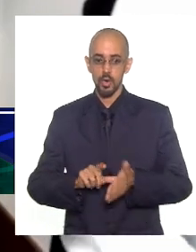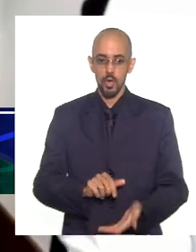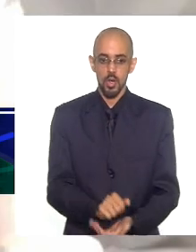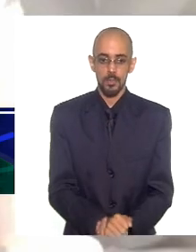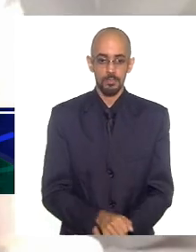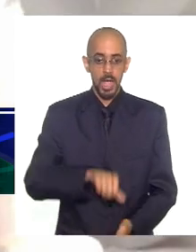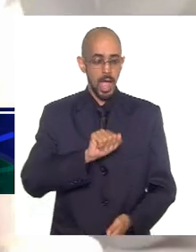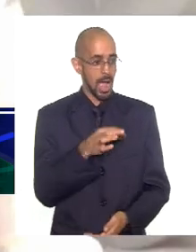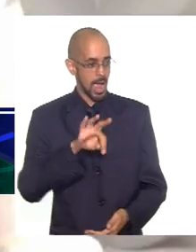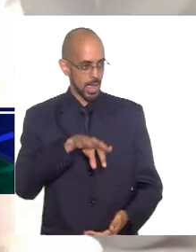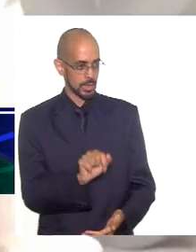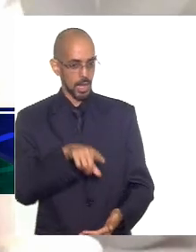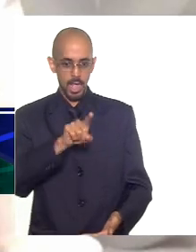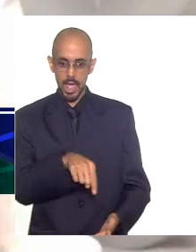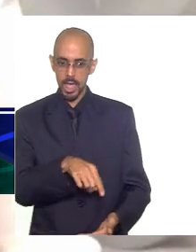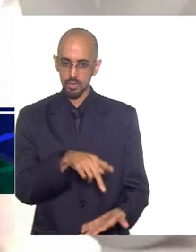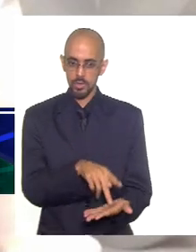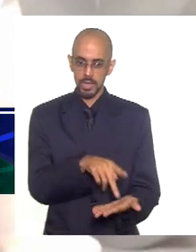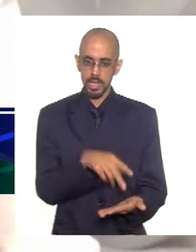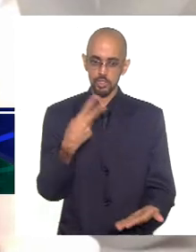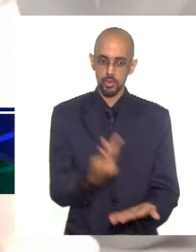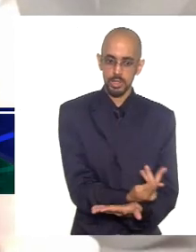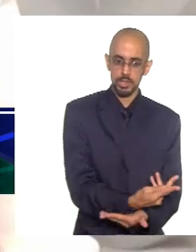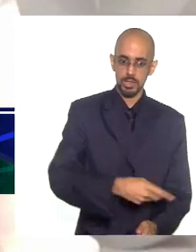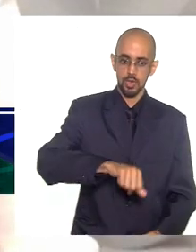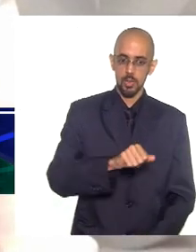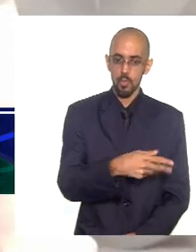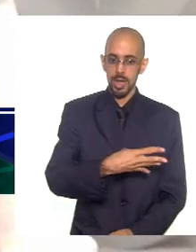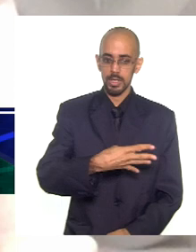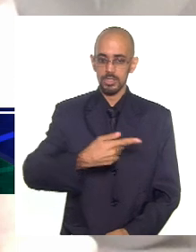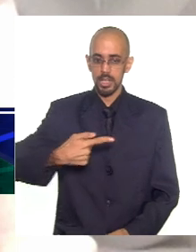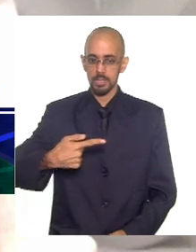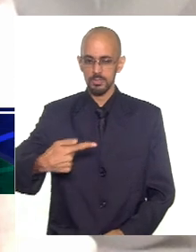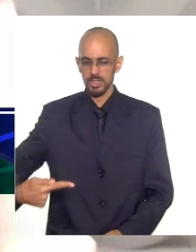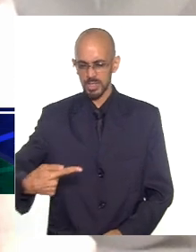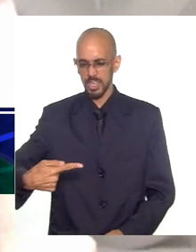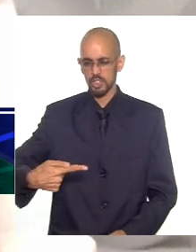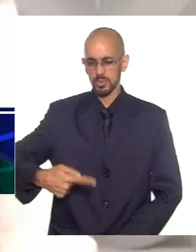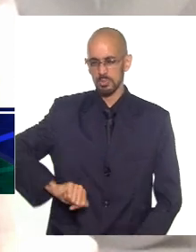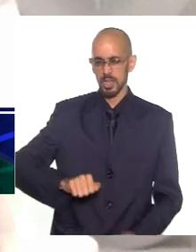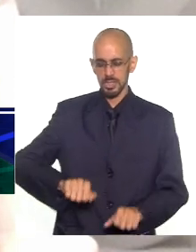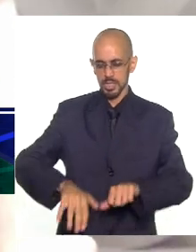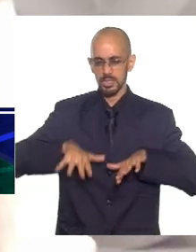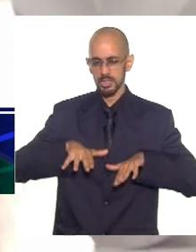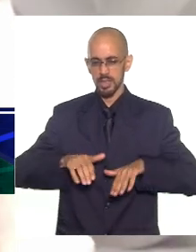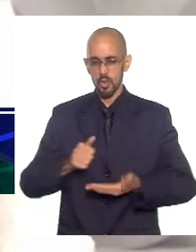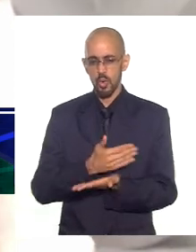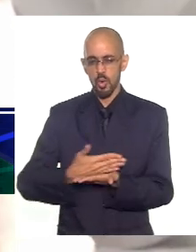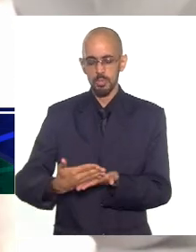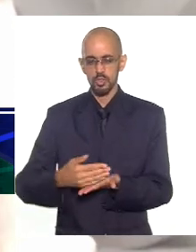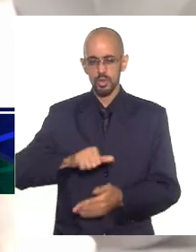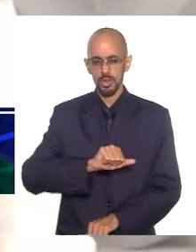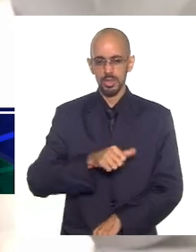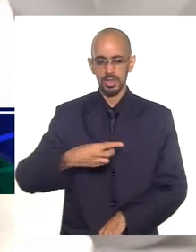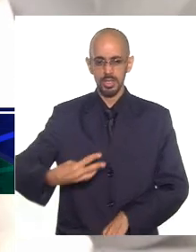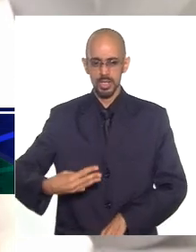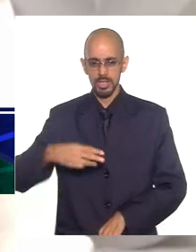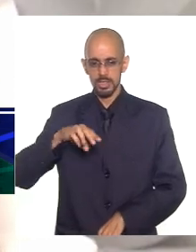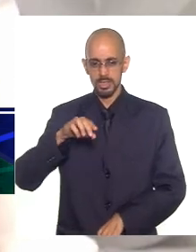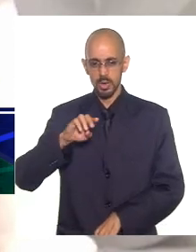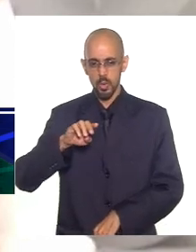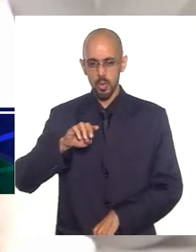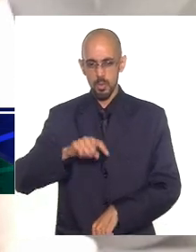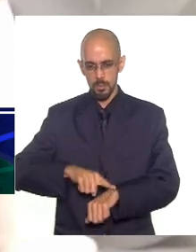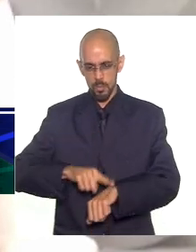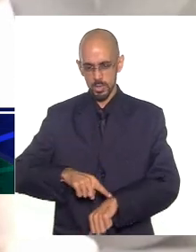A ata reflete com exatidão o ocorrido na 40ª sessão ordinária, que, iniciada às 13 horas e 47